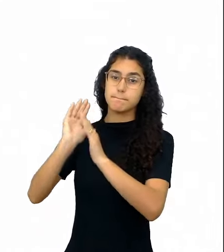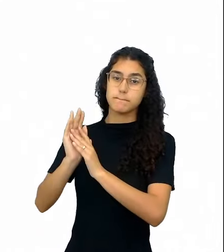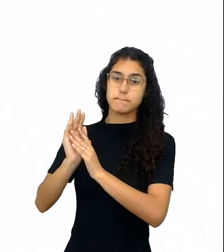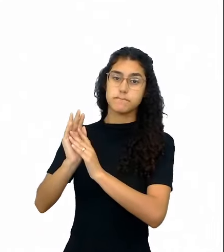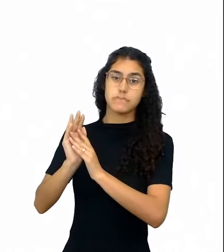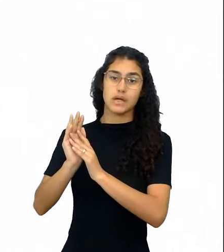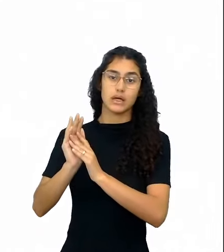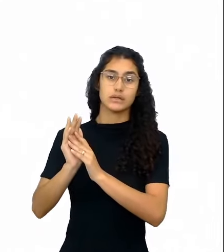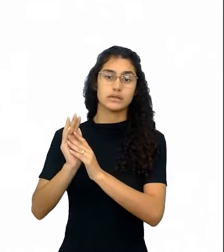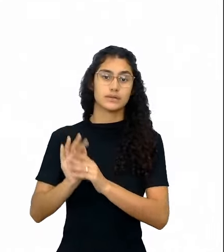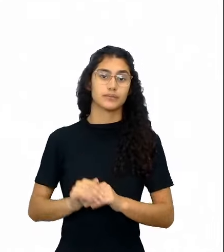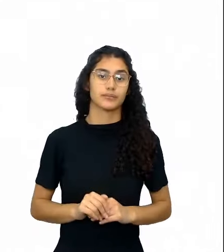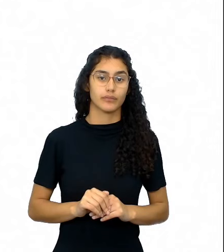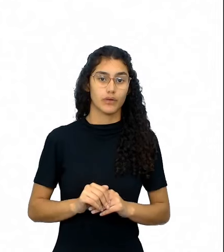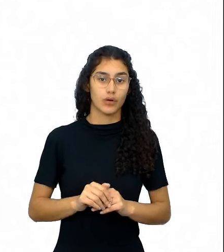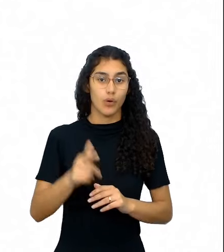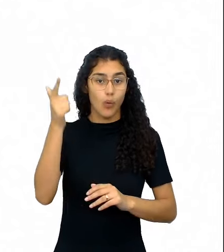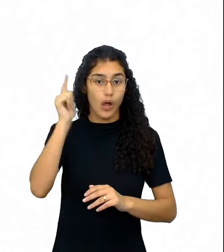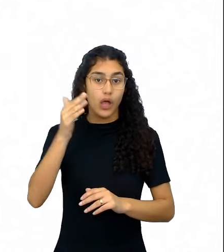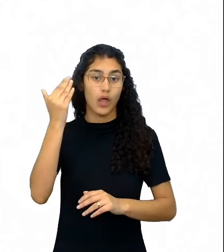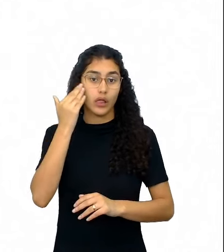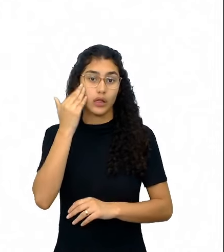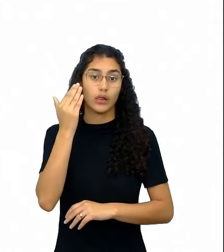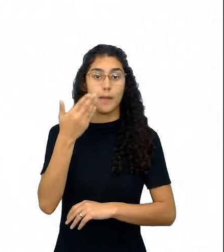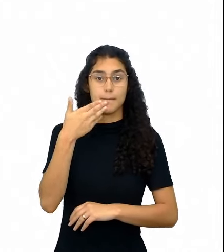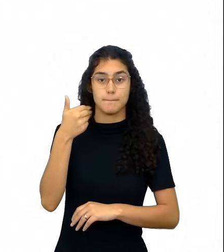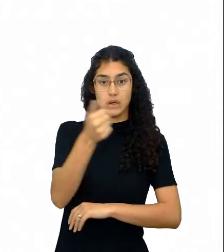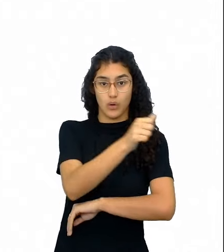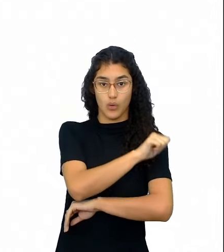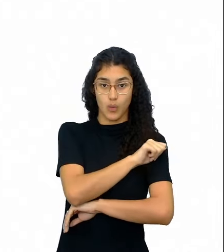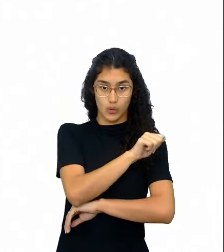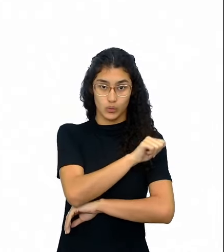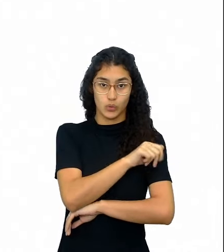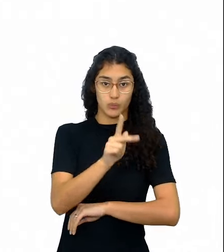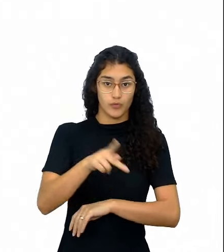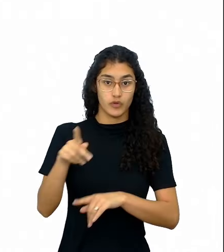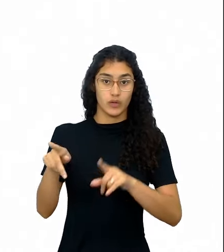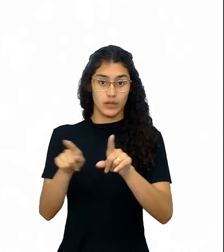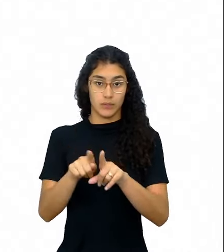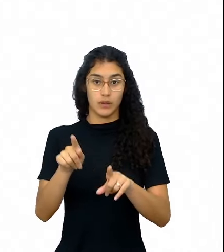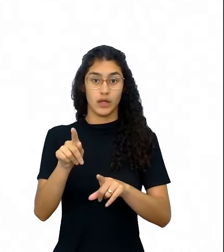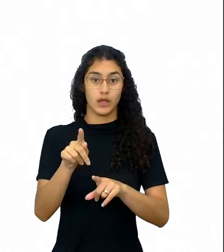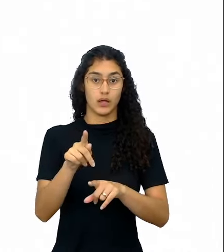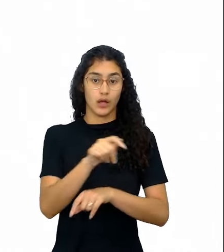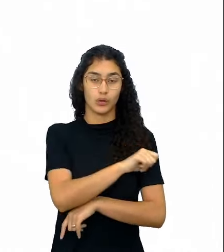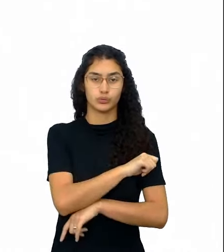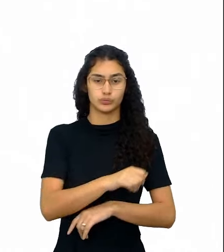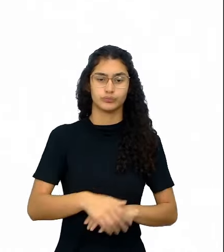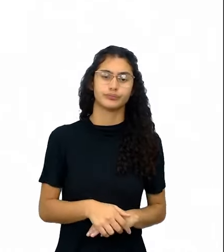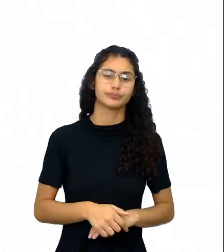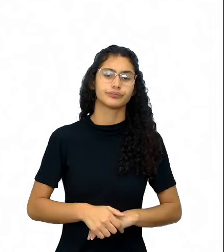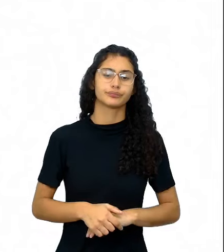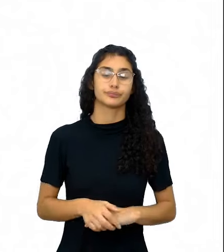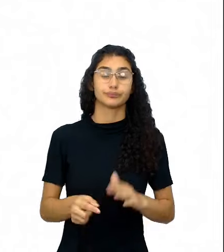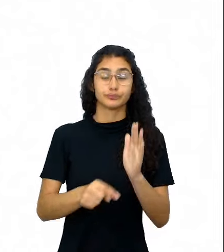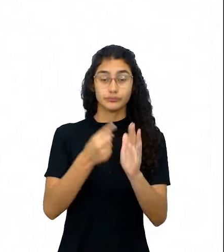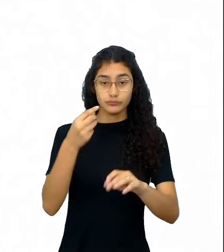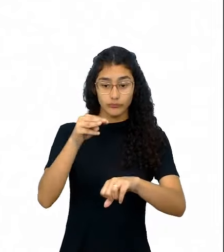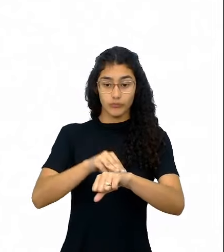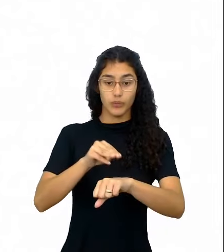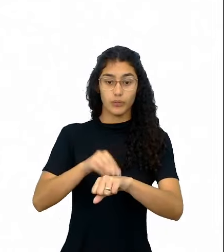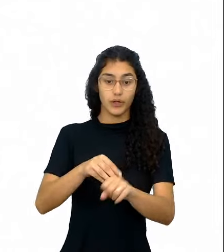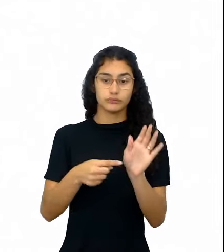frutíferas, tanto para os alunos quanto para os professores também. Então, nosso primeiro momento